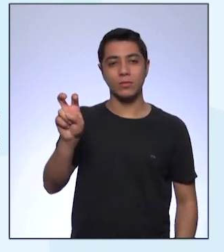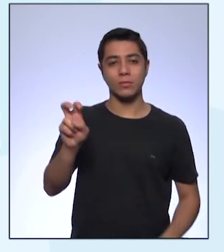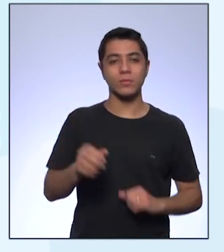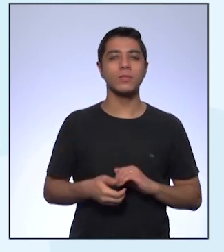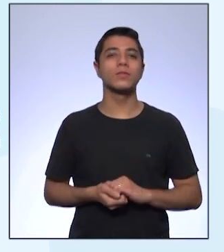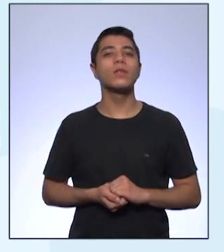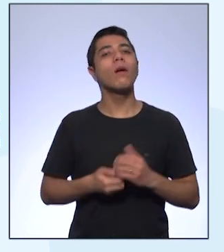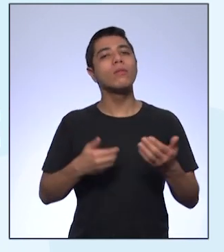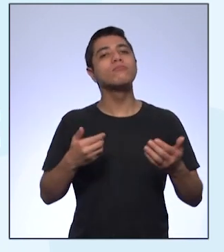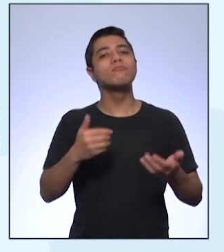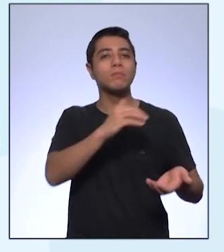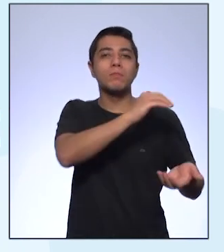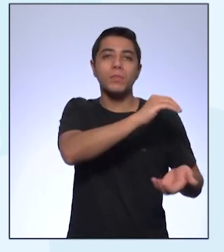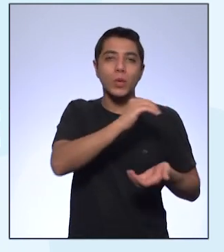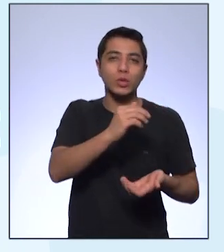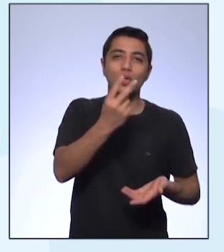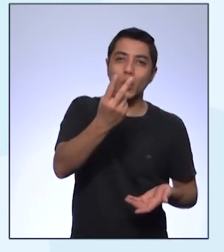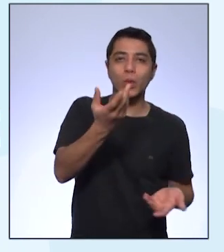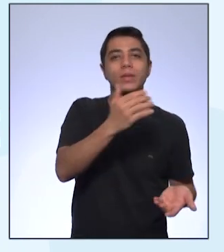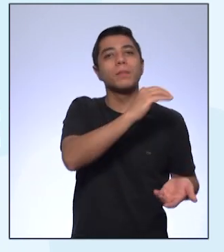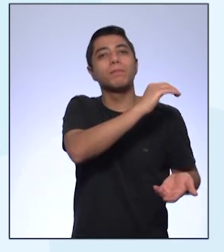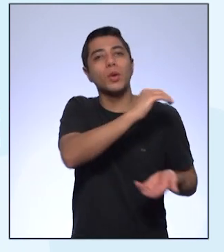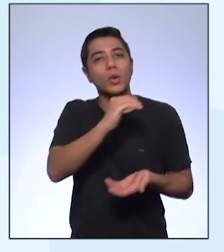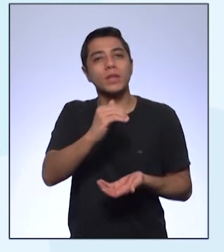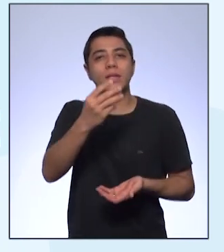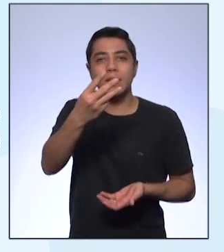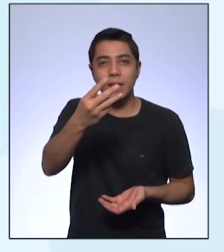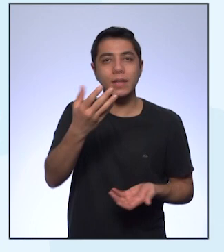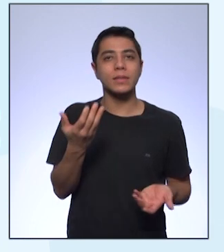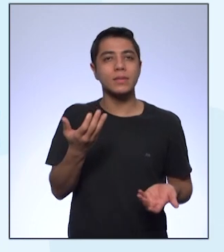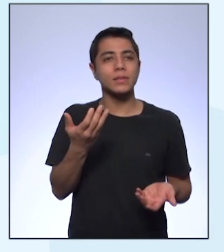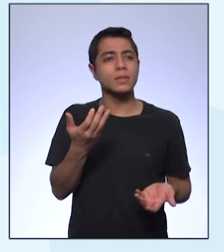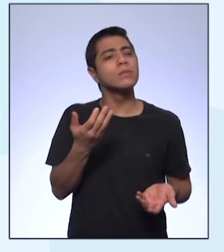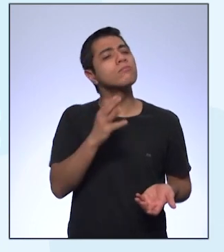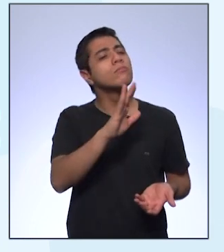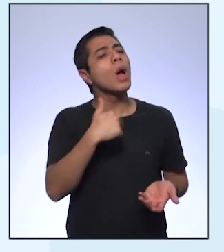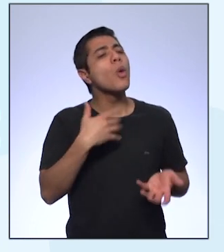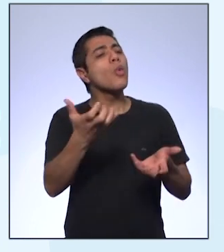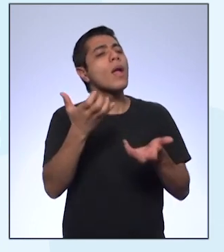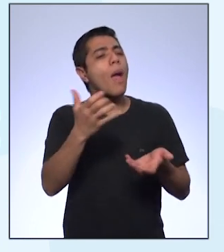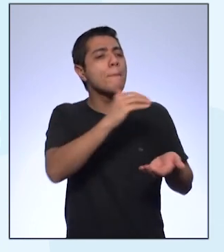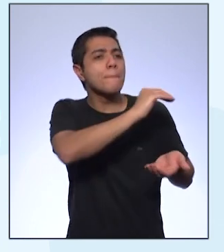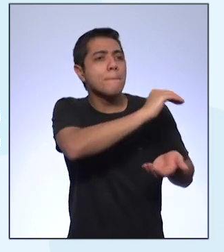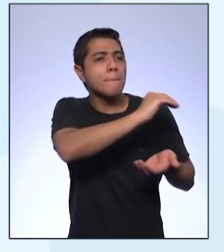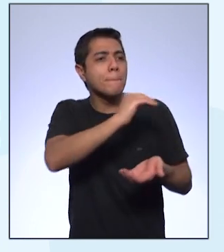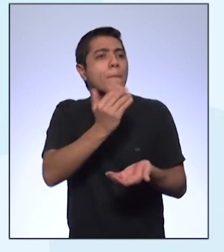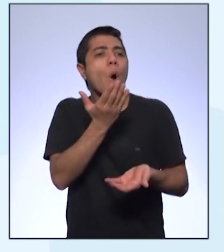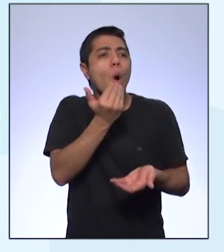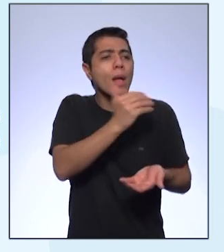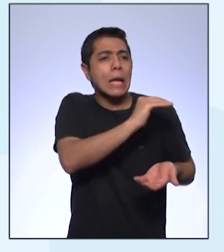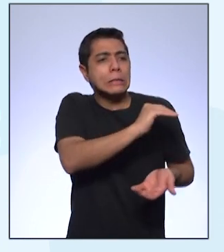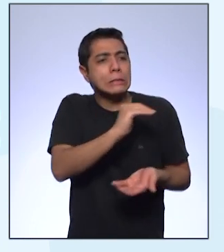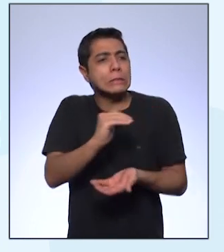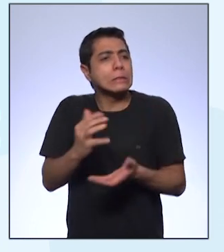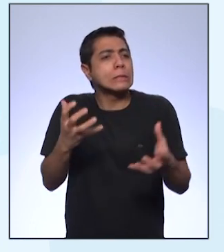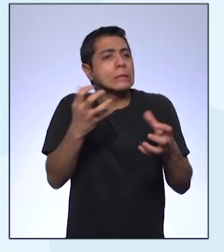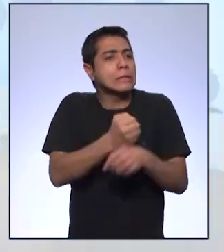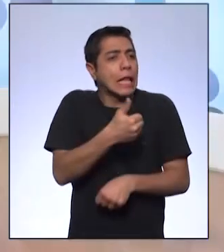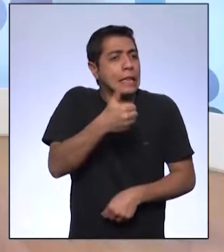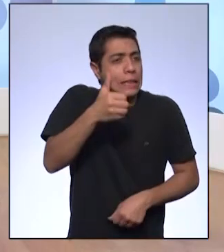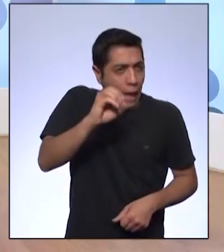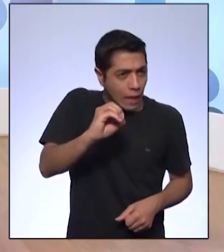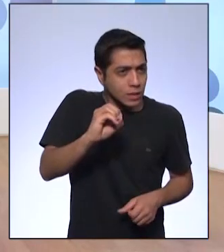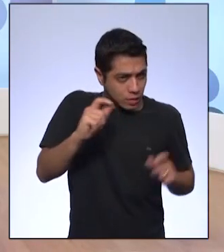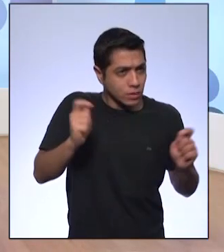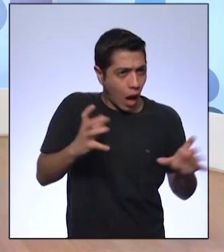eu consigo calcular o preço se eu comprar 10 potes extras? Consegue, usando essa ideia aí, consegue, Consigo, claro. né? Porque